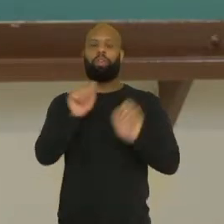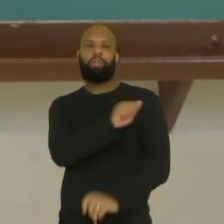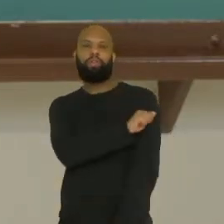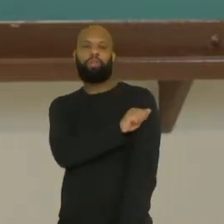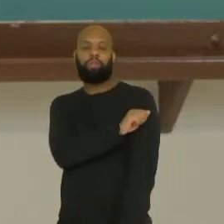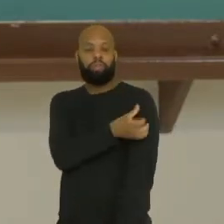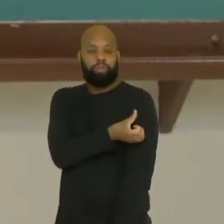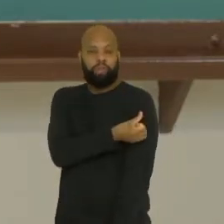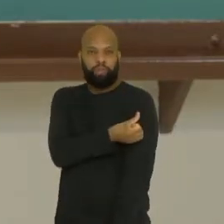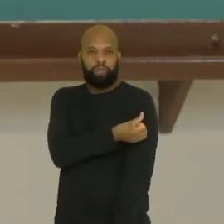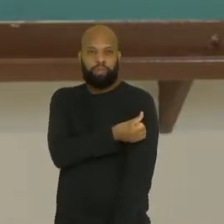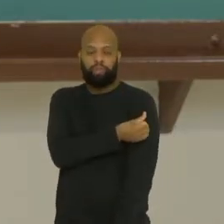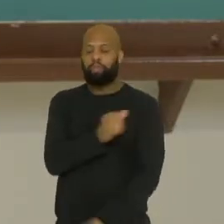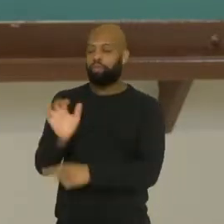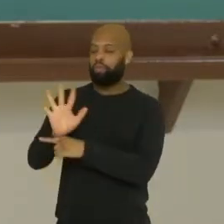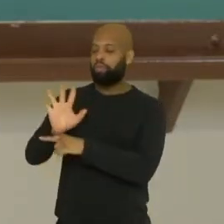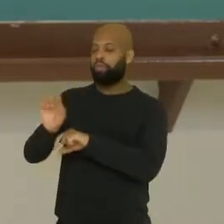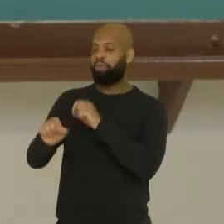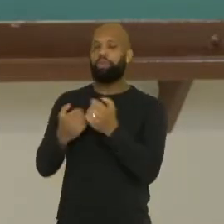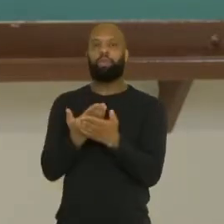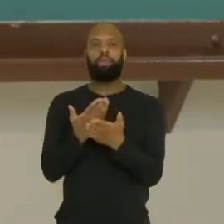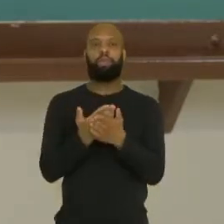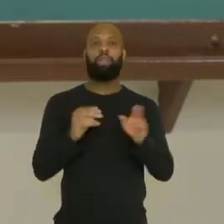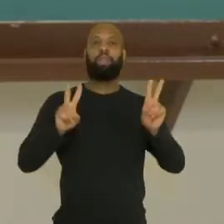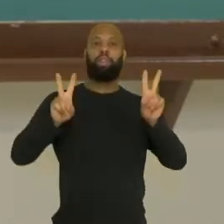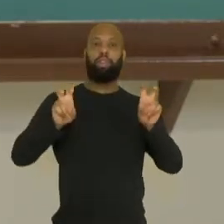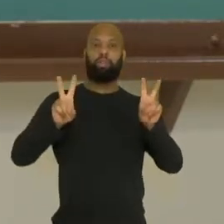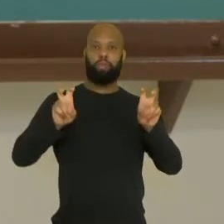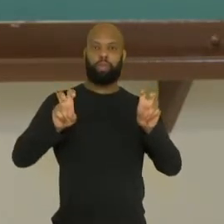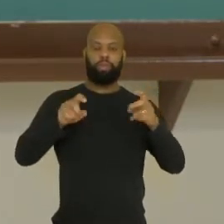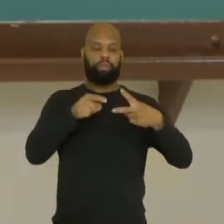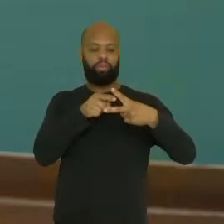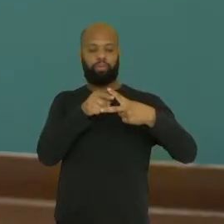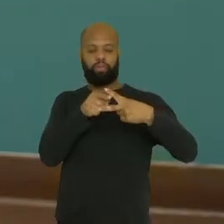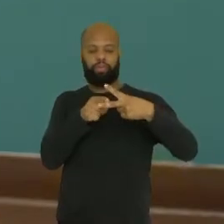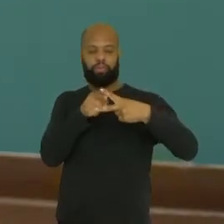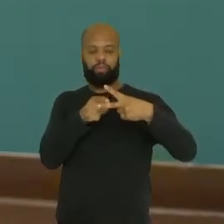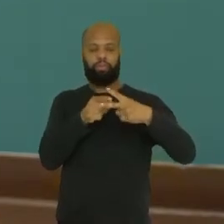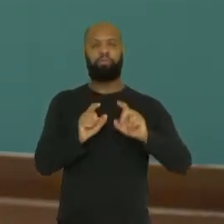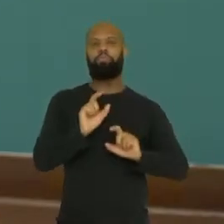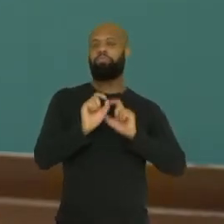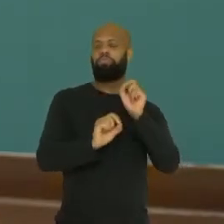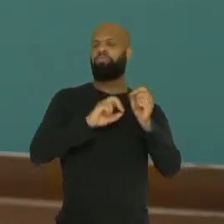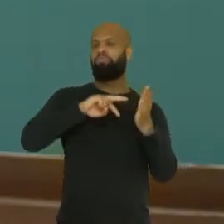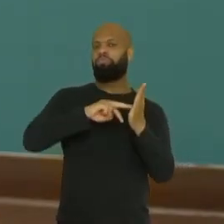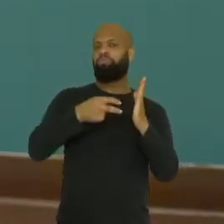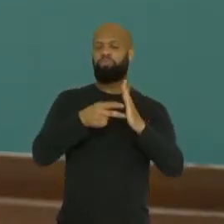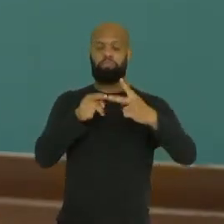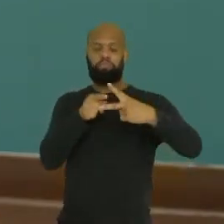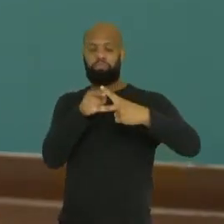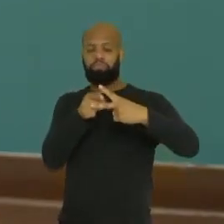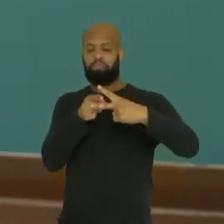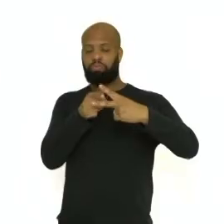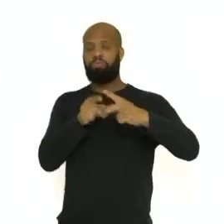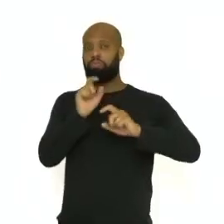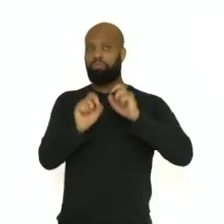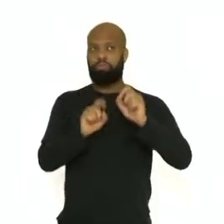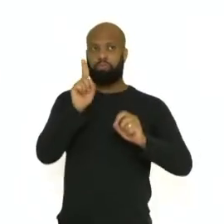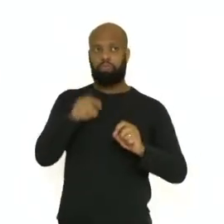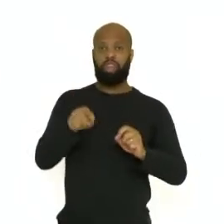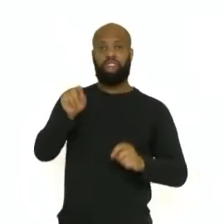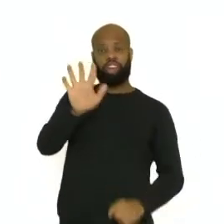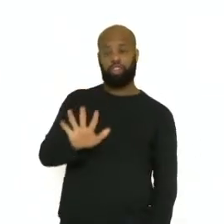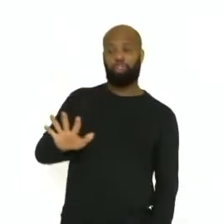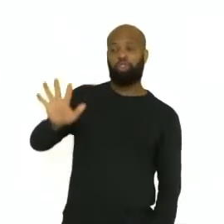estudante do sexto ano! Nesse vídeo nós vamos falar sobre ângulos. O que é um ângulo, né? Ângulo é toda a